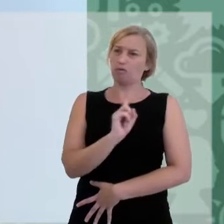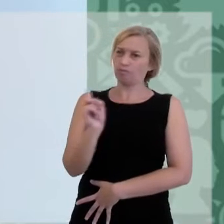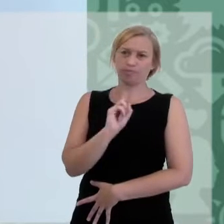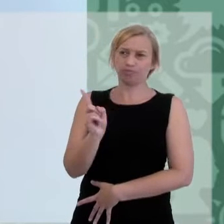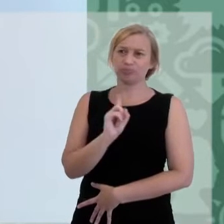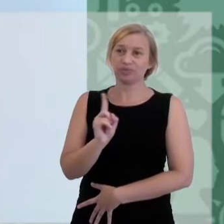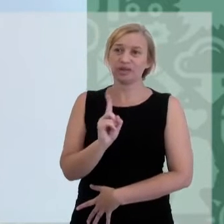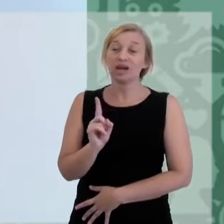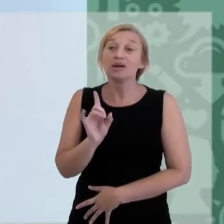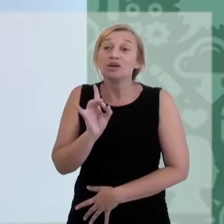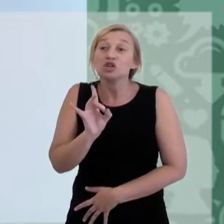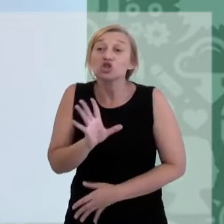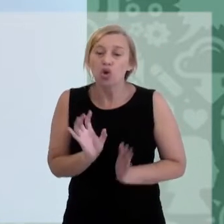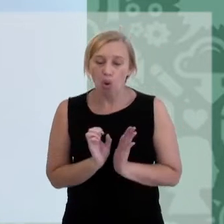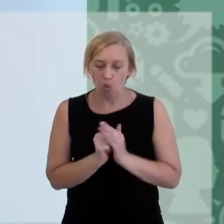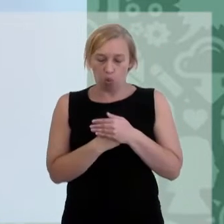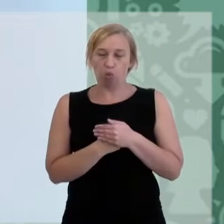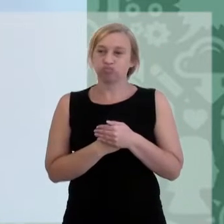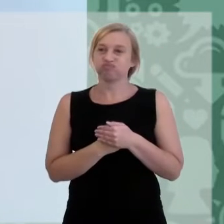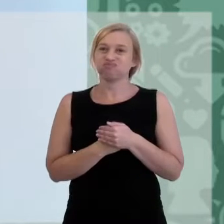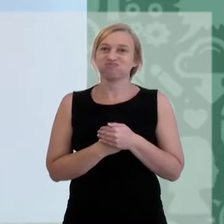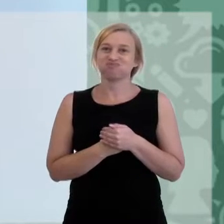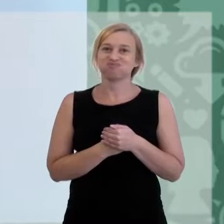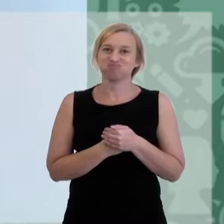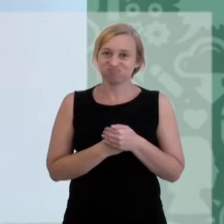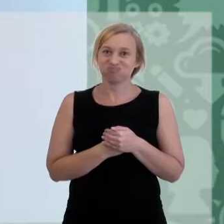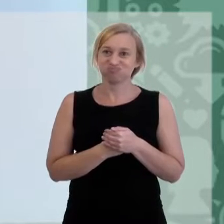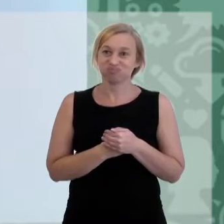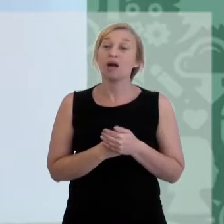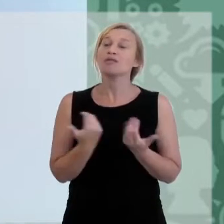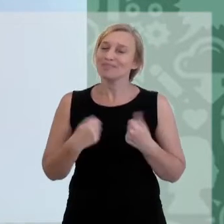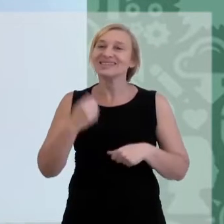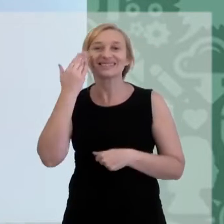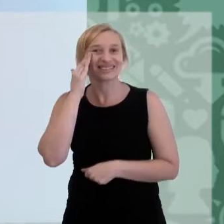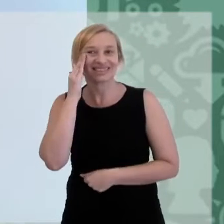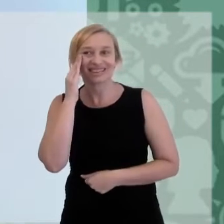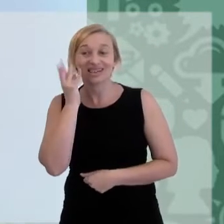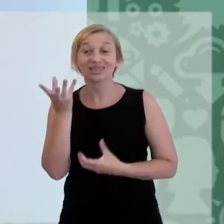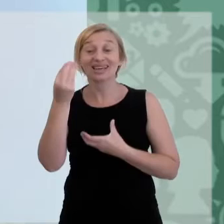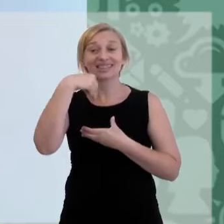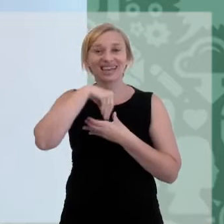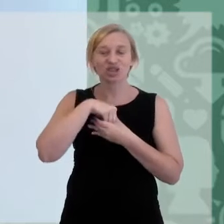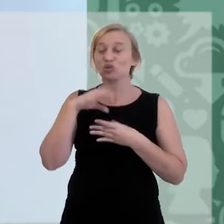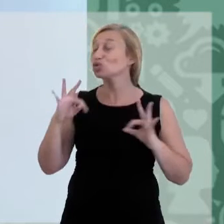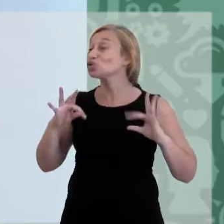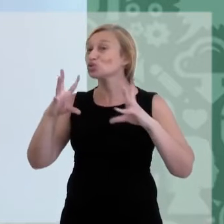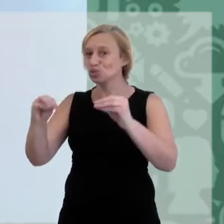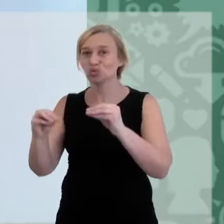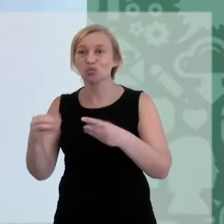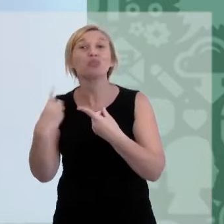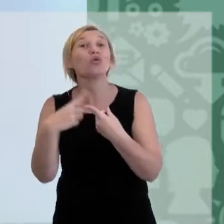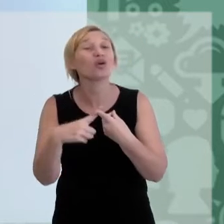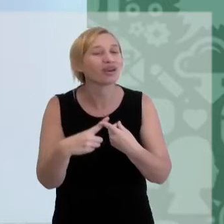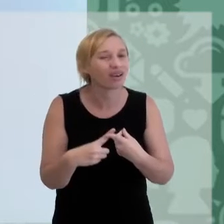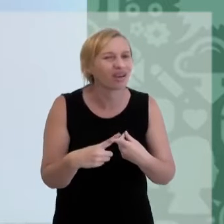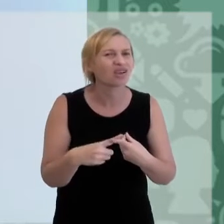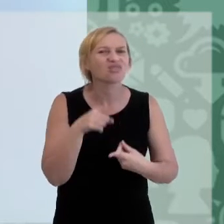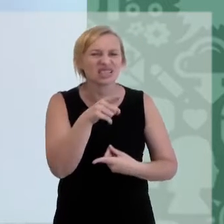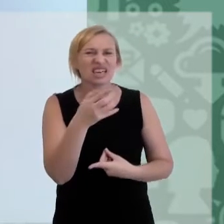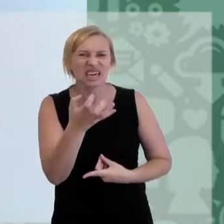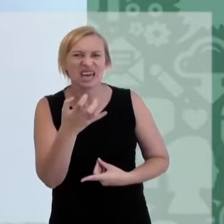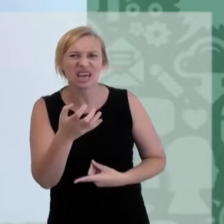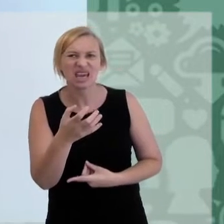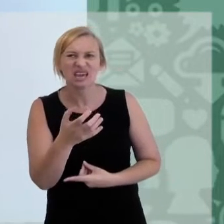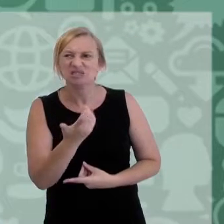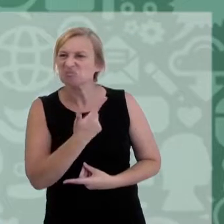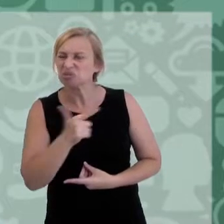novo. Mas é só uma armadura. E o que a gente precisa entender é o que está por trás disso aí. Por quê? Por que você quer